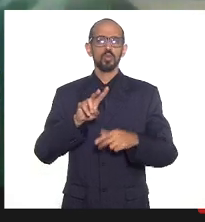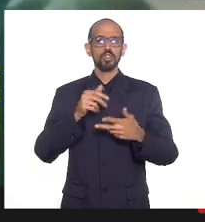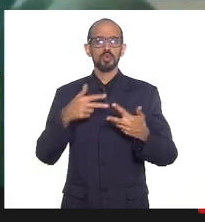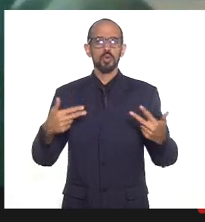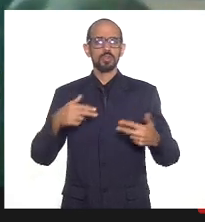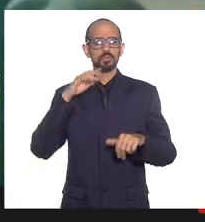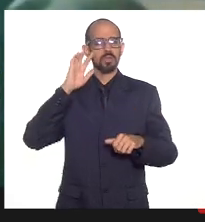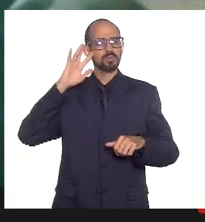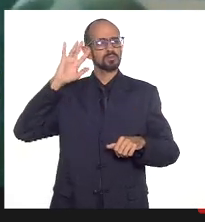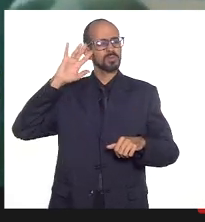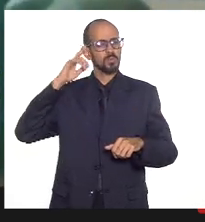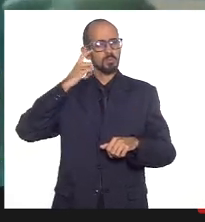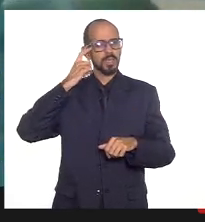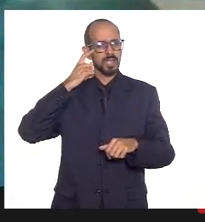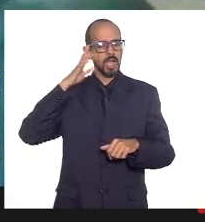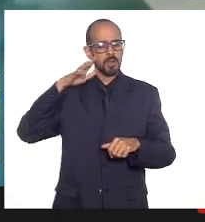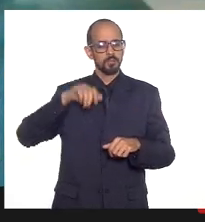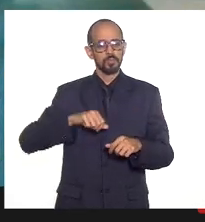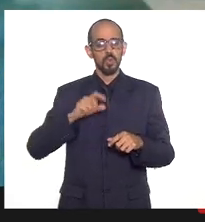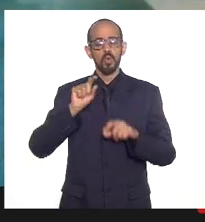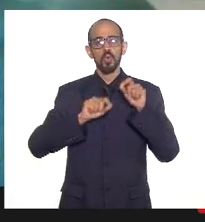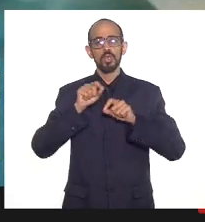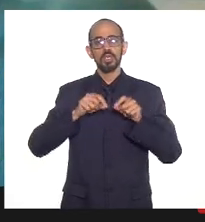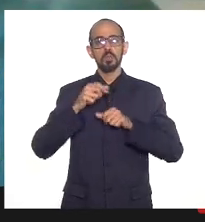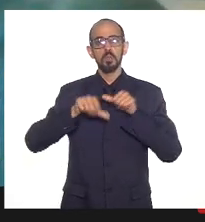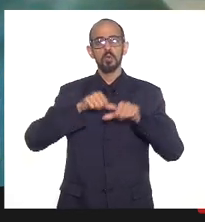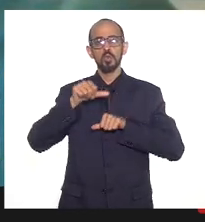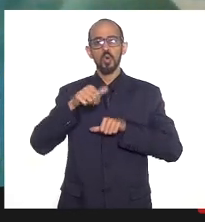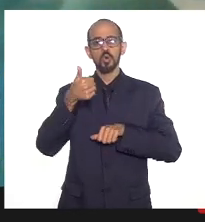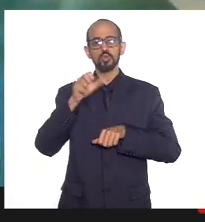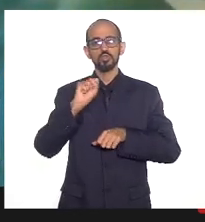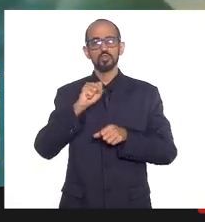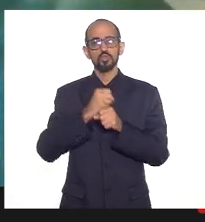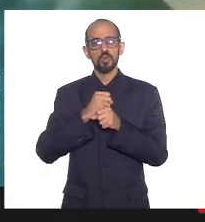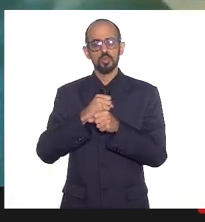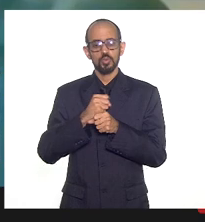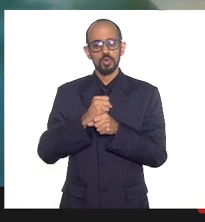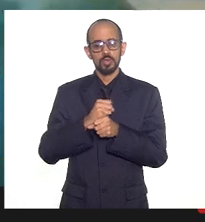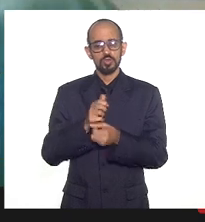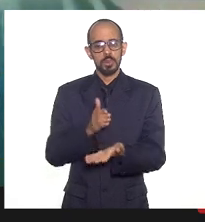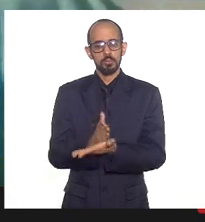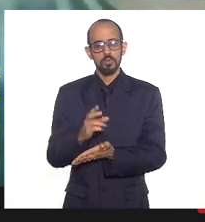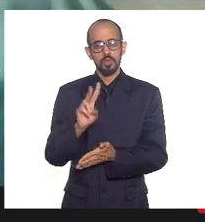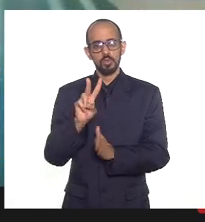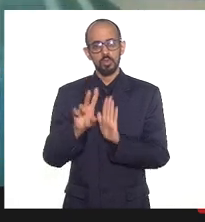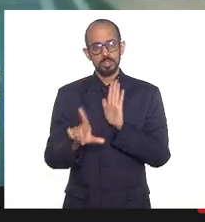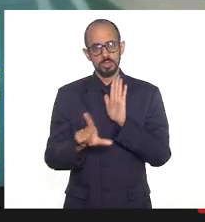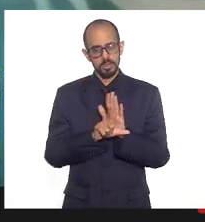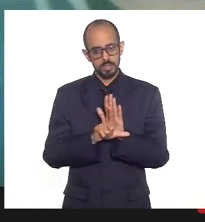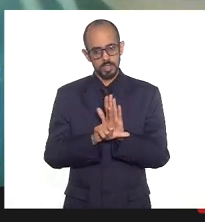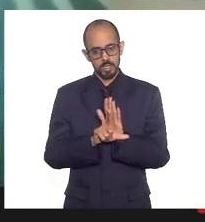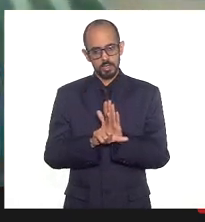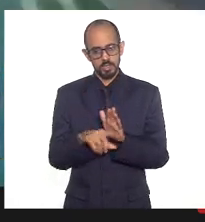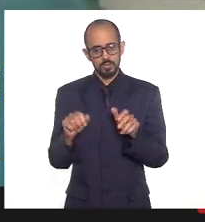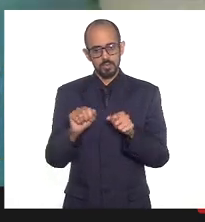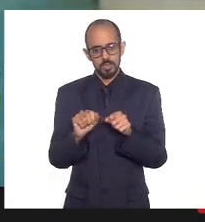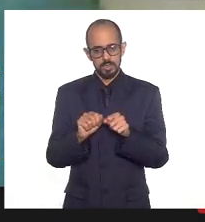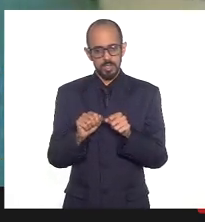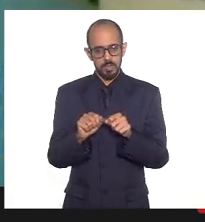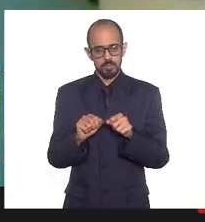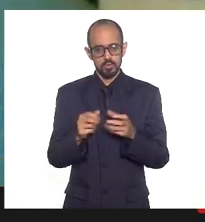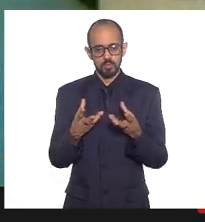é que mudou de 18 anos para cá, onde a gente aprovou essas 2 leis e reunimos